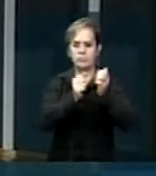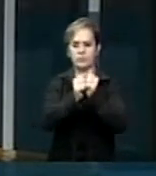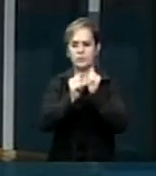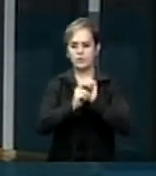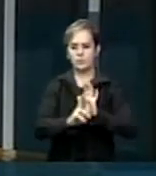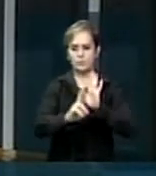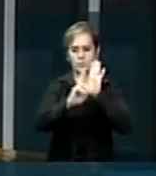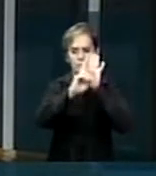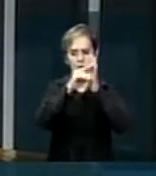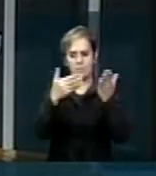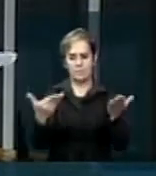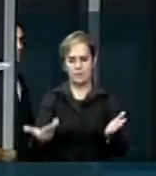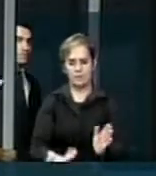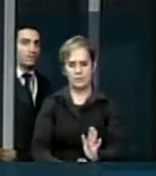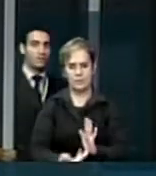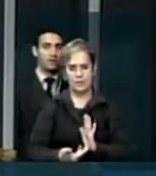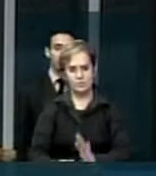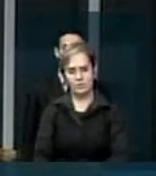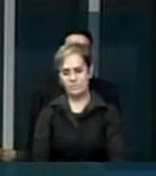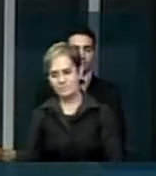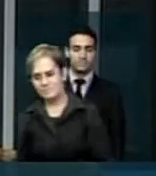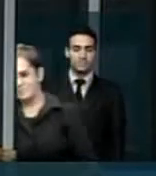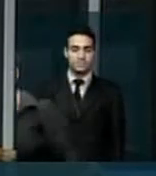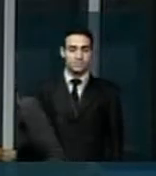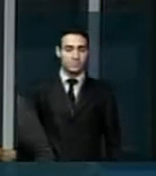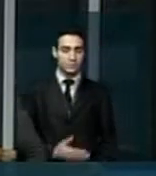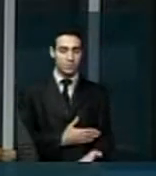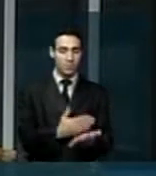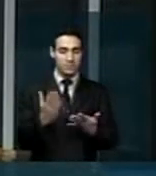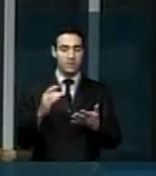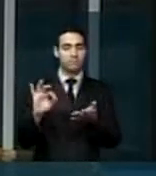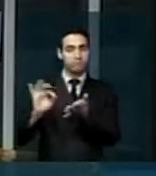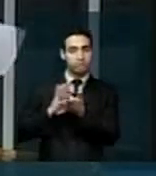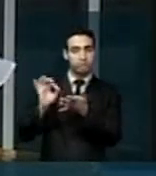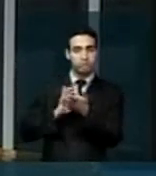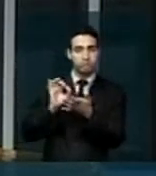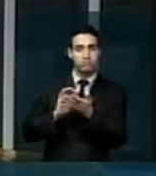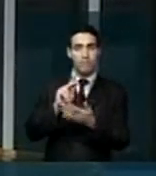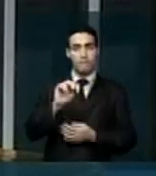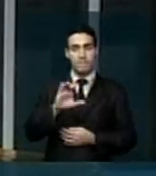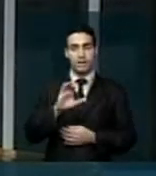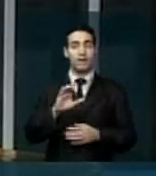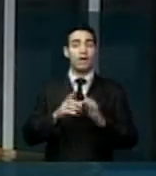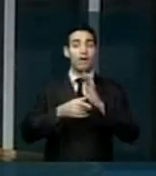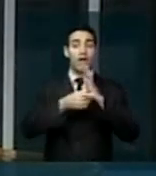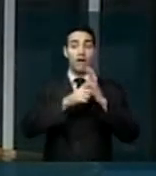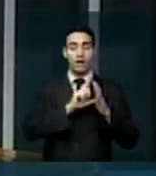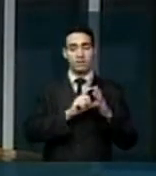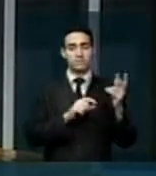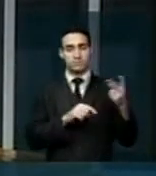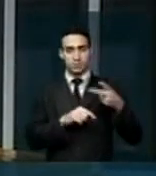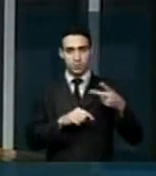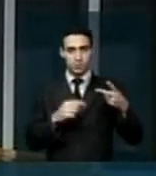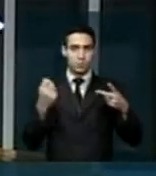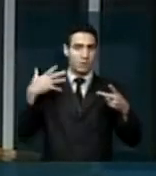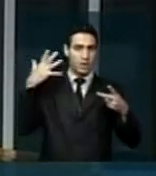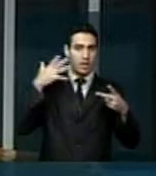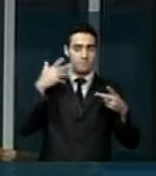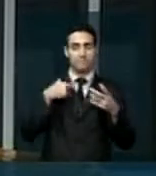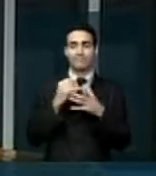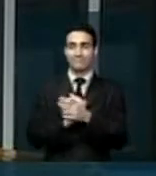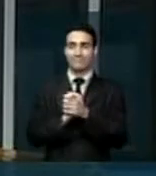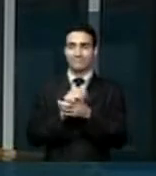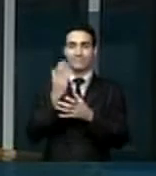apresentação começar a colher assinaturas para essa PEC. Antes de partir para o segundo assunto, senhor presidente, eu quero